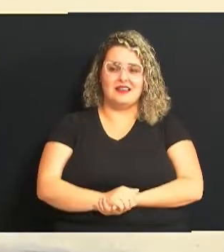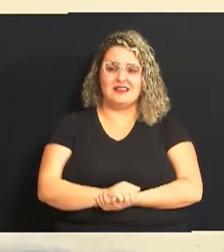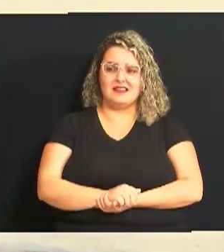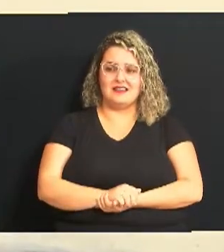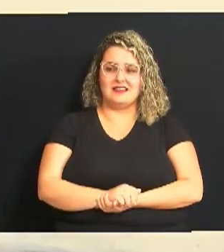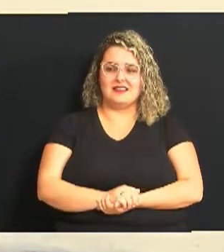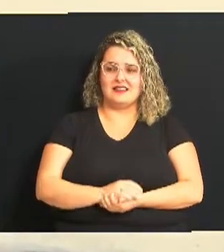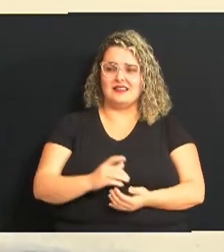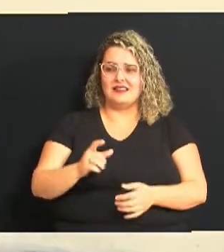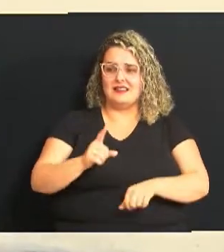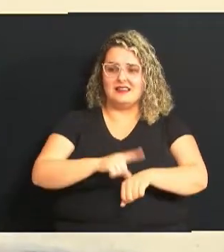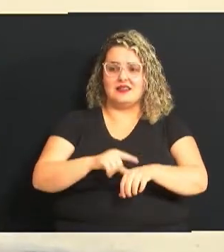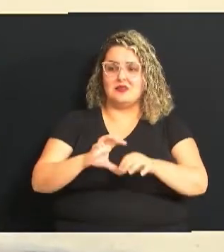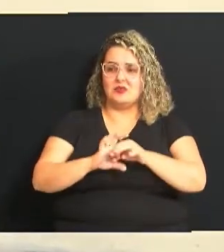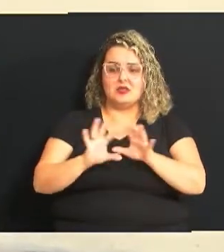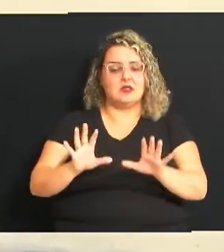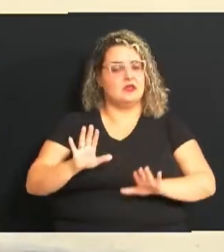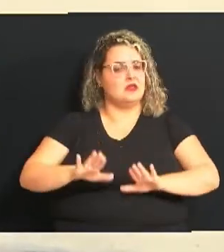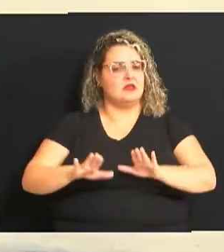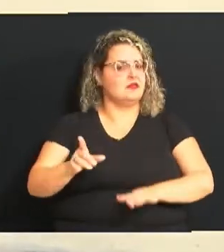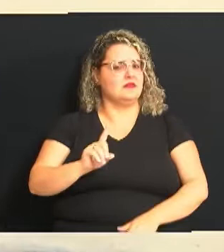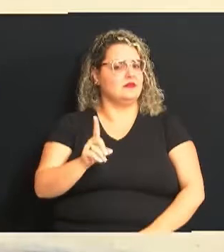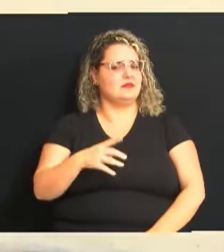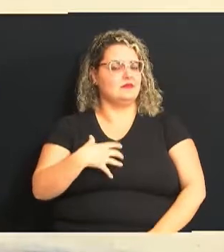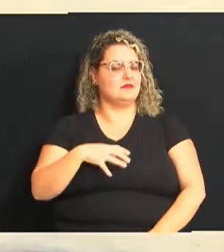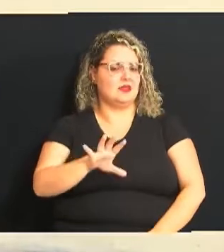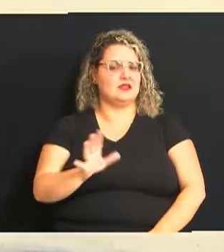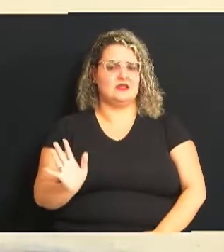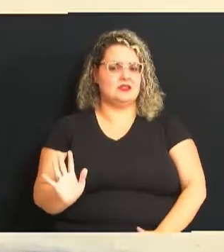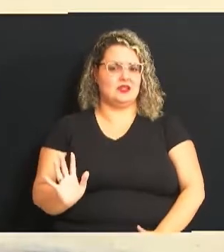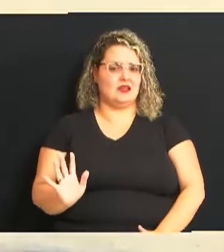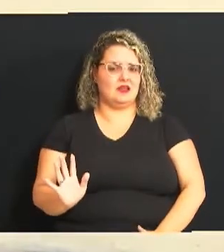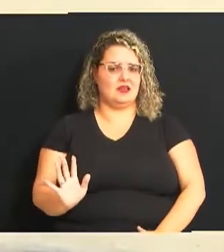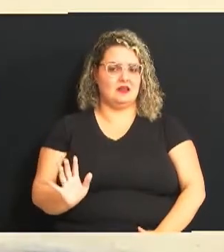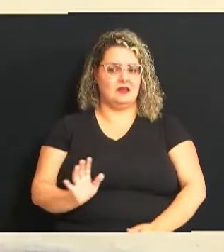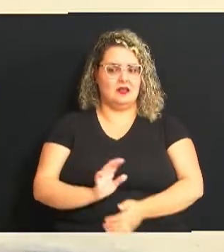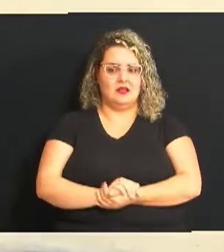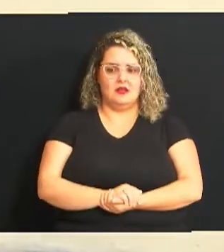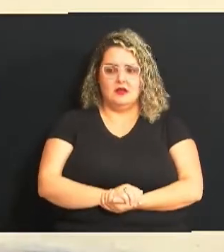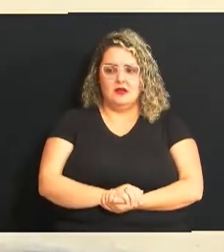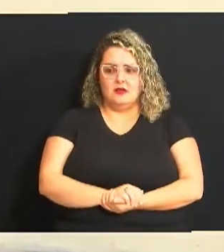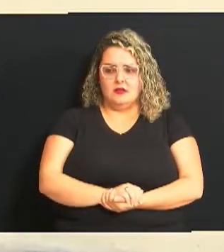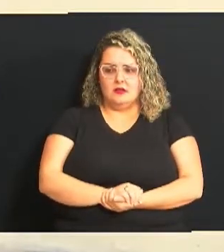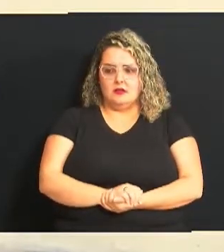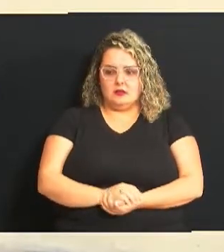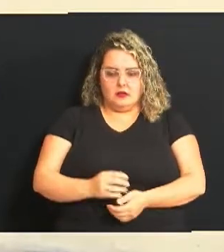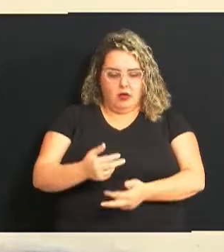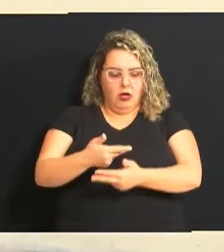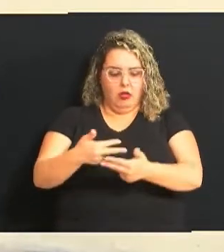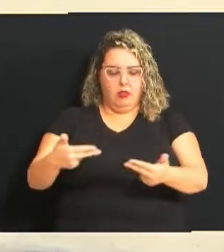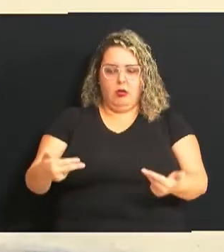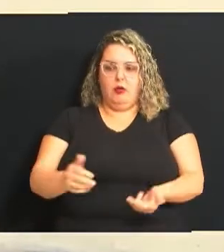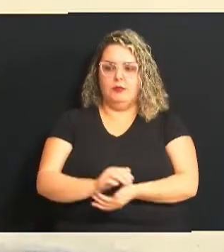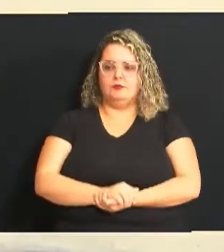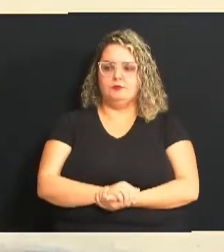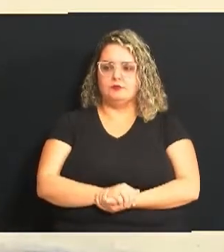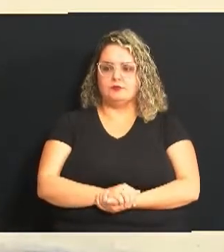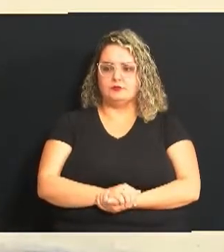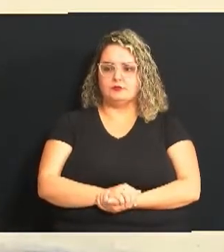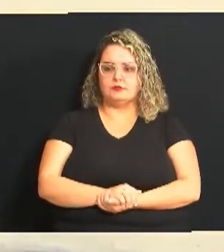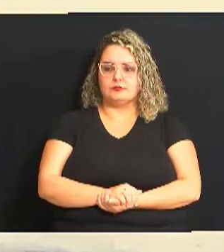Tempo livre, e nem sempre é dessa forma, né? Então, tudo isso são coisas que nós precisamos